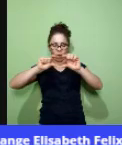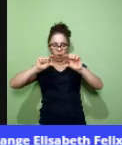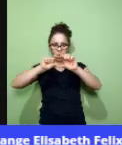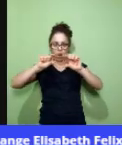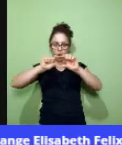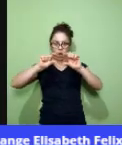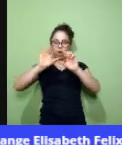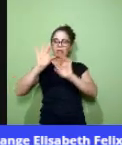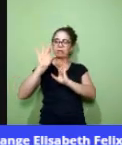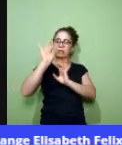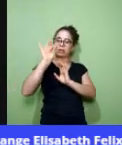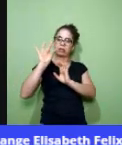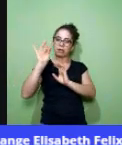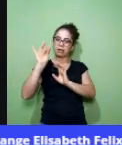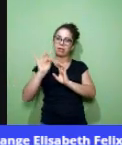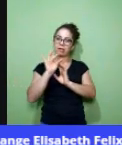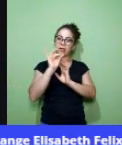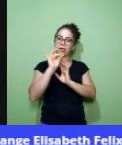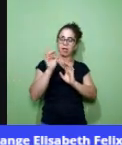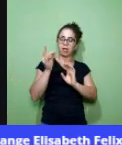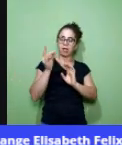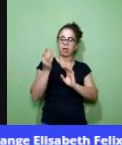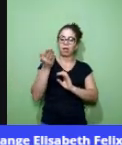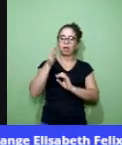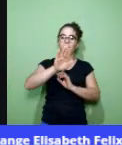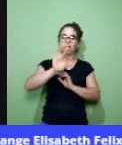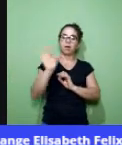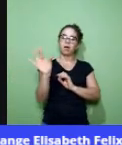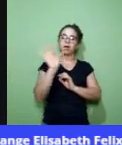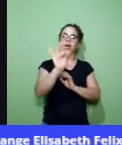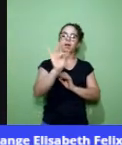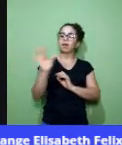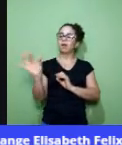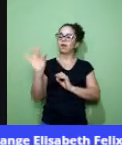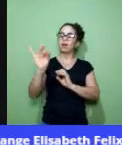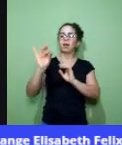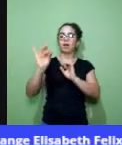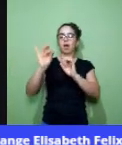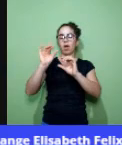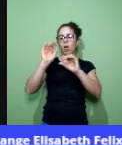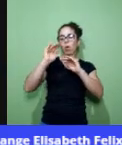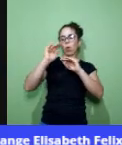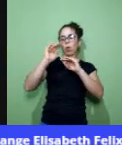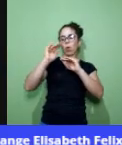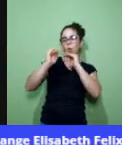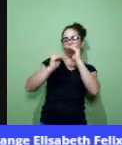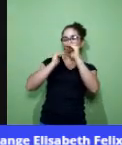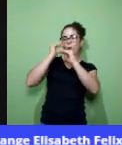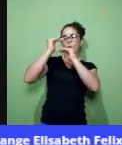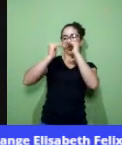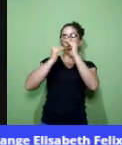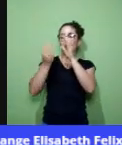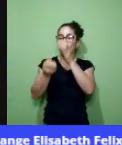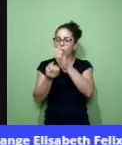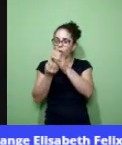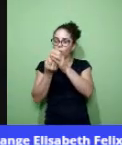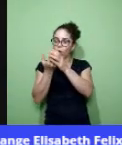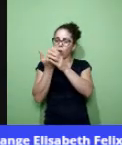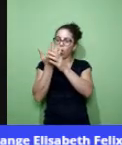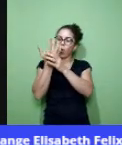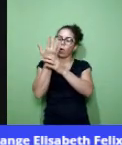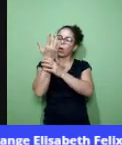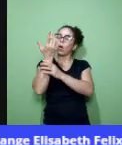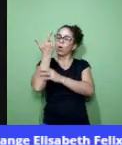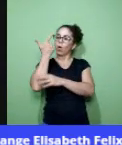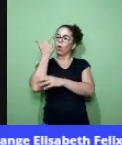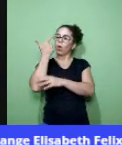um material engrossado, que ele vai poder manipular, vai poder pegar com ímãs, né? E a gente vai trabalhar o desenvolvimento da